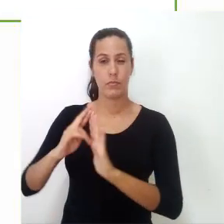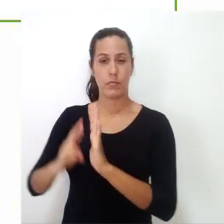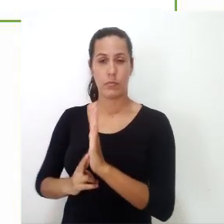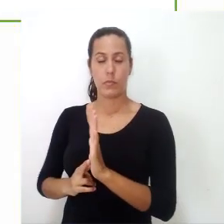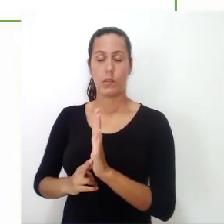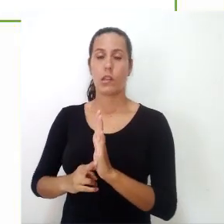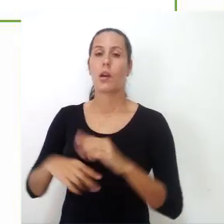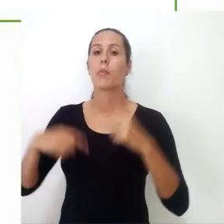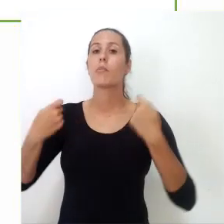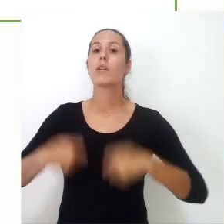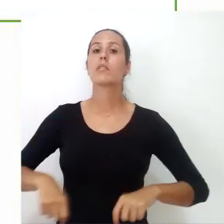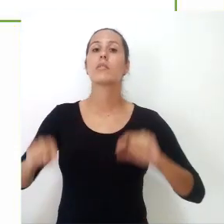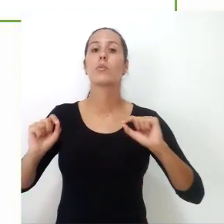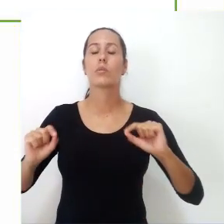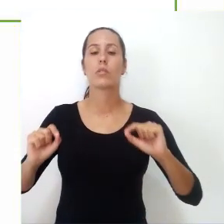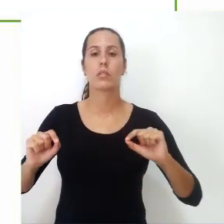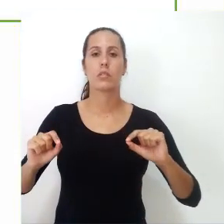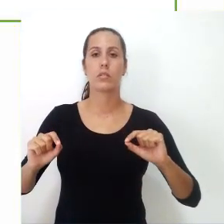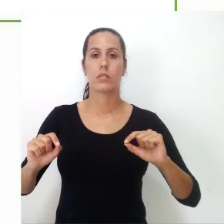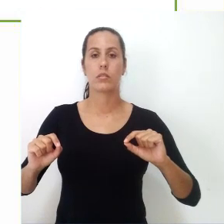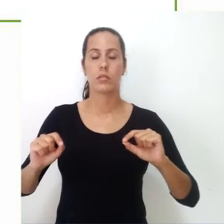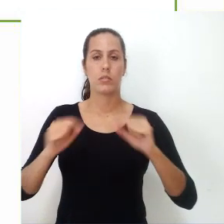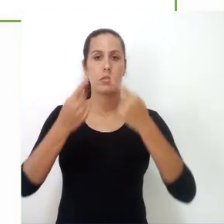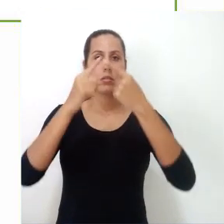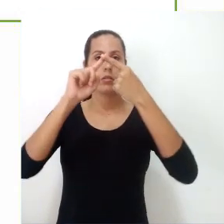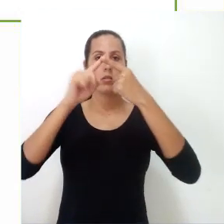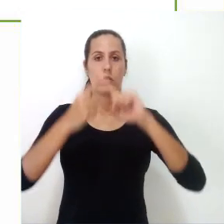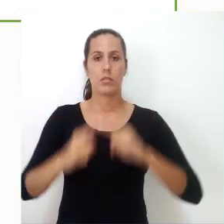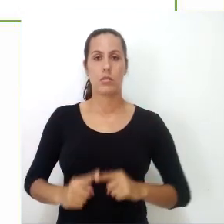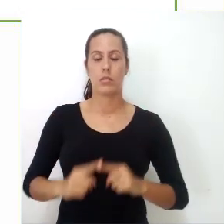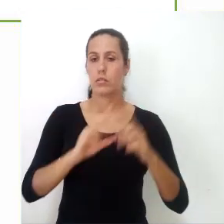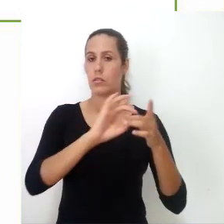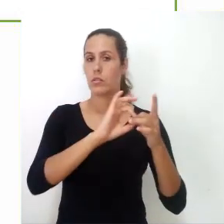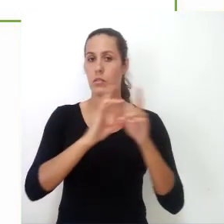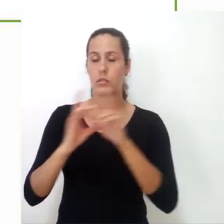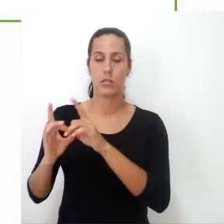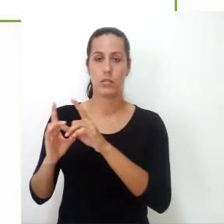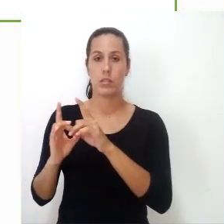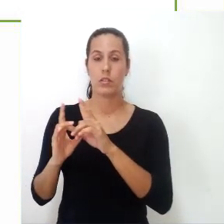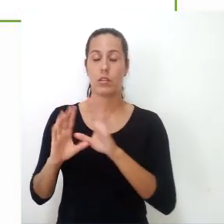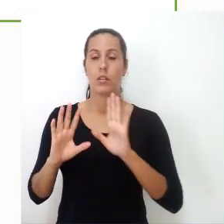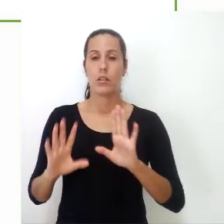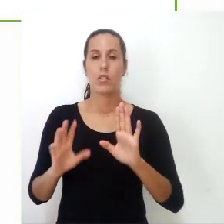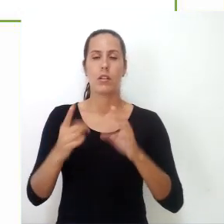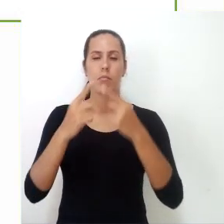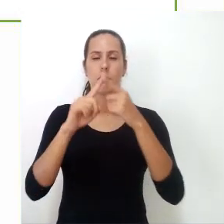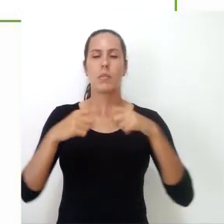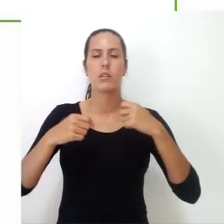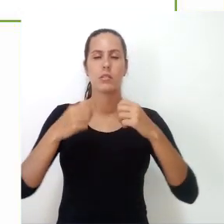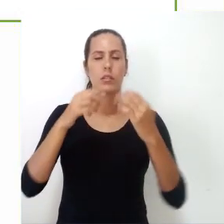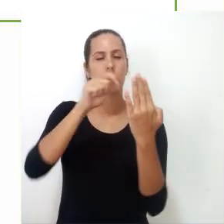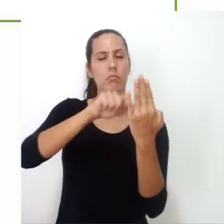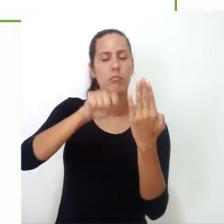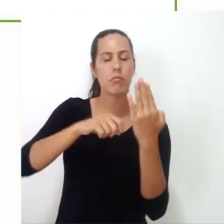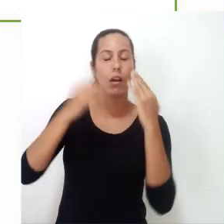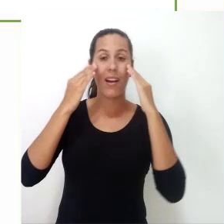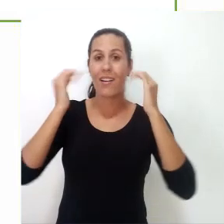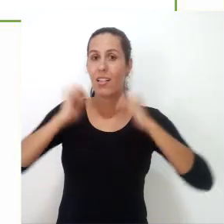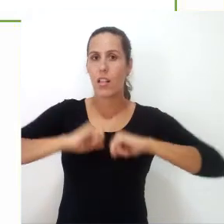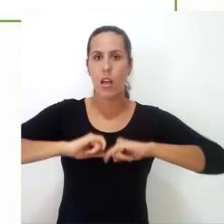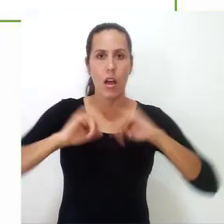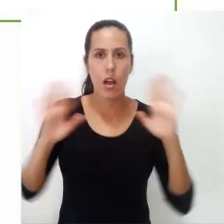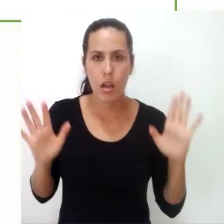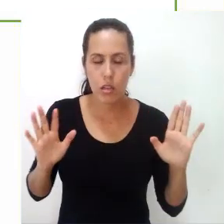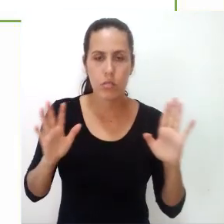textos normativos e legais devem ser claros, olhem só, de modo a não causar problemas de compreensão para